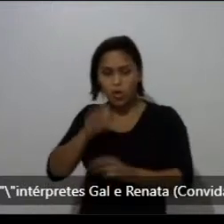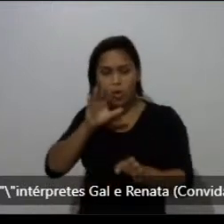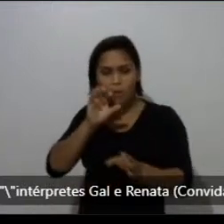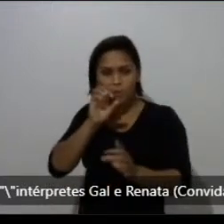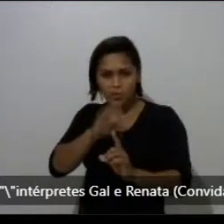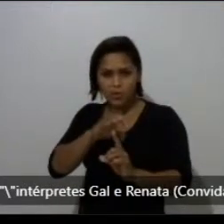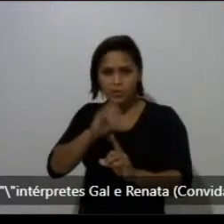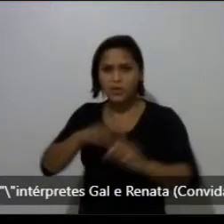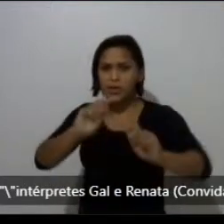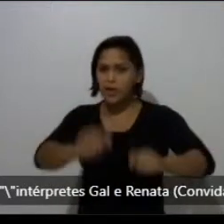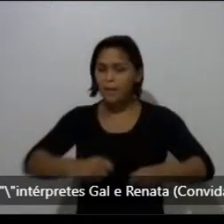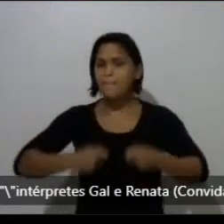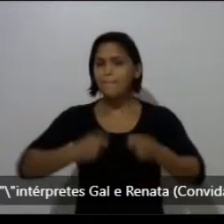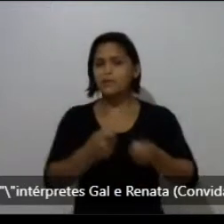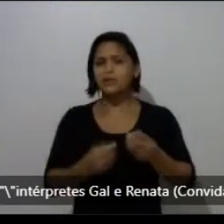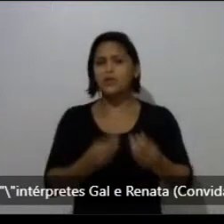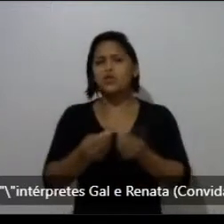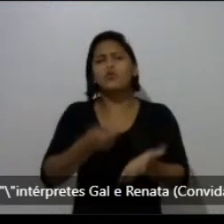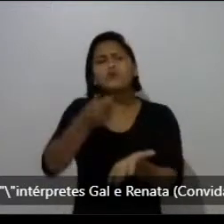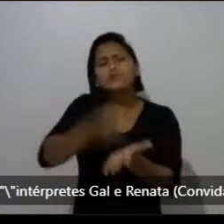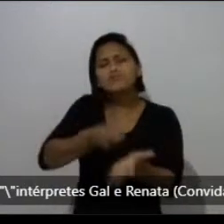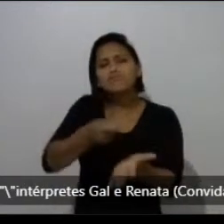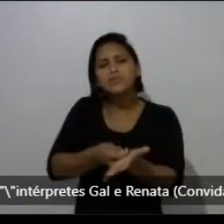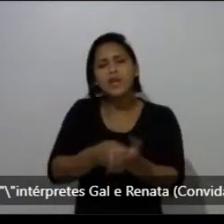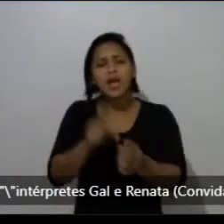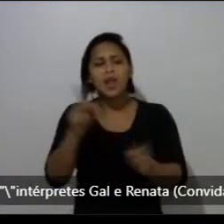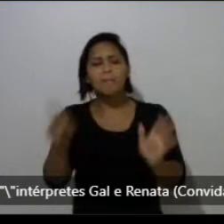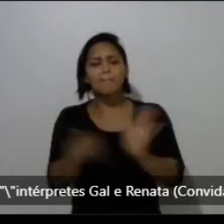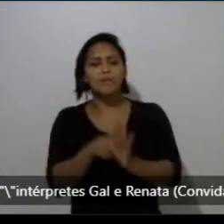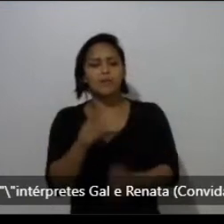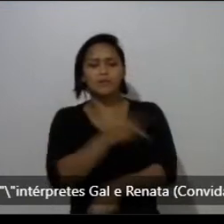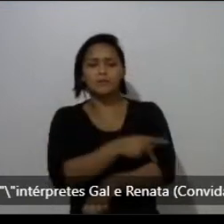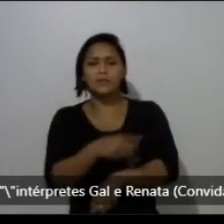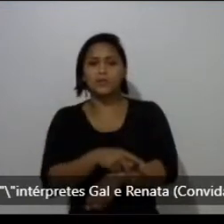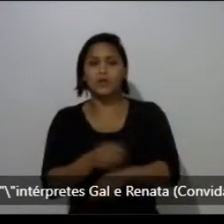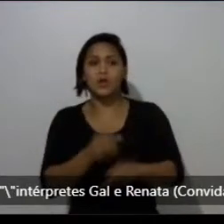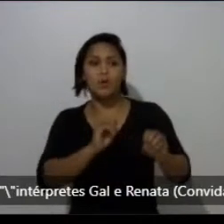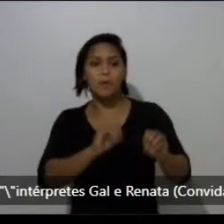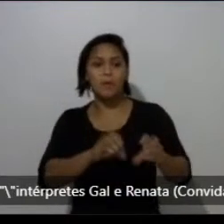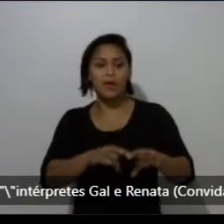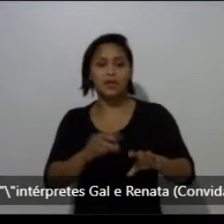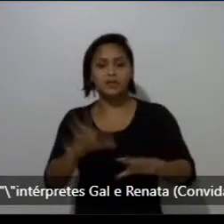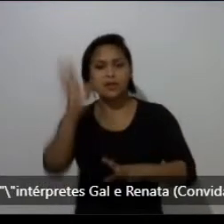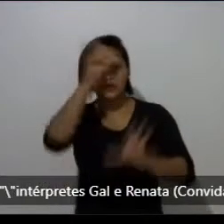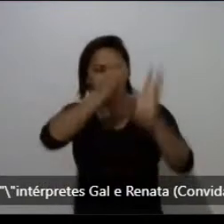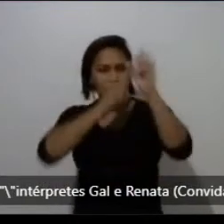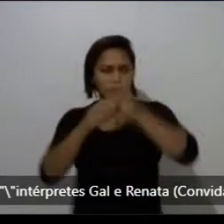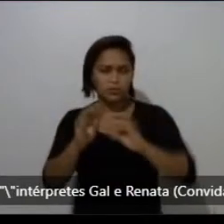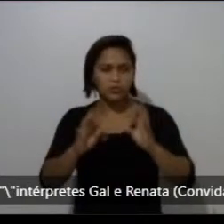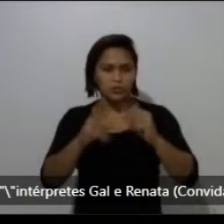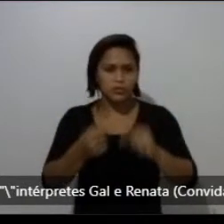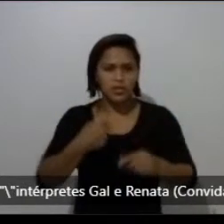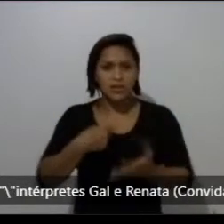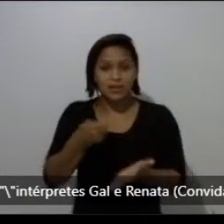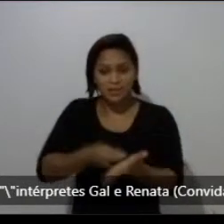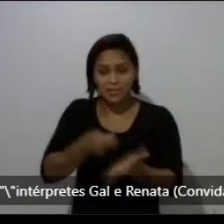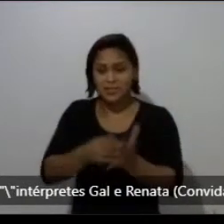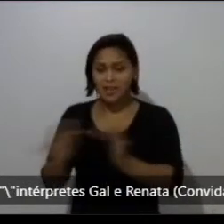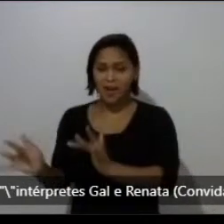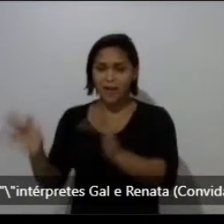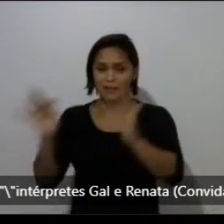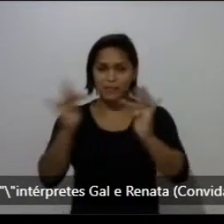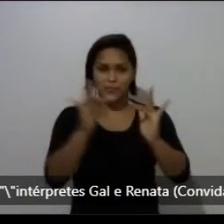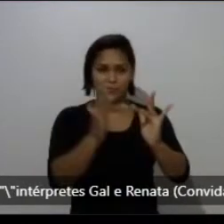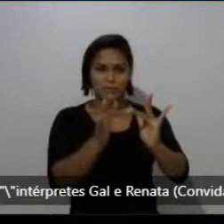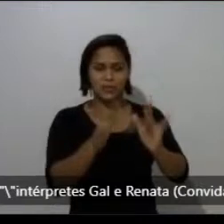a potência, né, de como que essa resistência, ela é pedagógica, ela nos ensina, né? E a resistência, ela está vinculada a uma